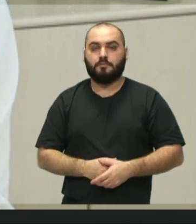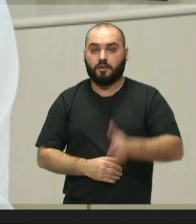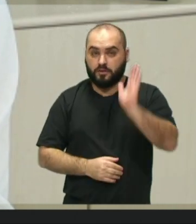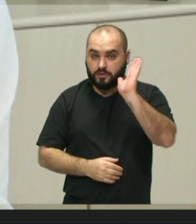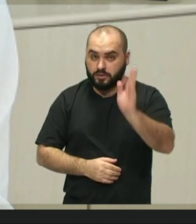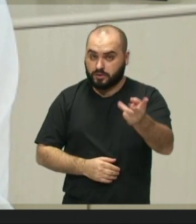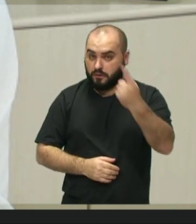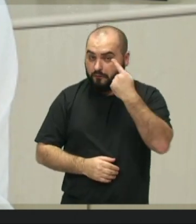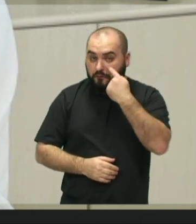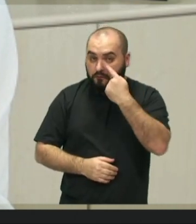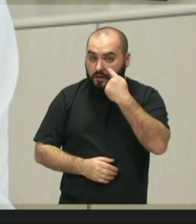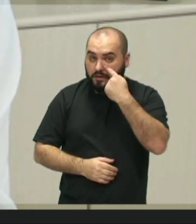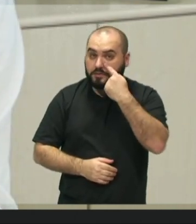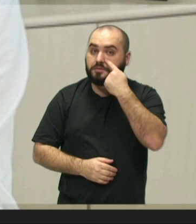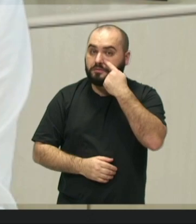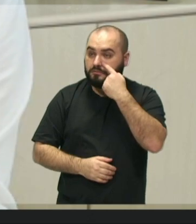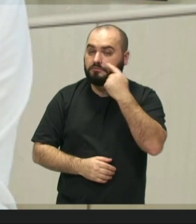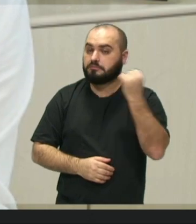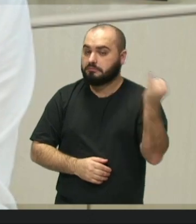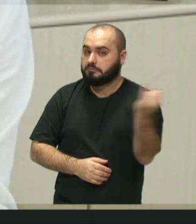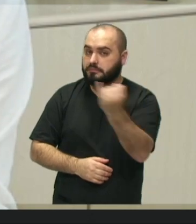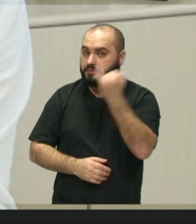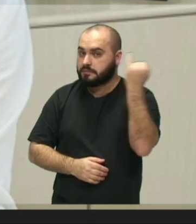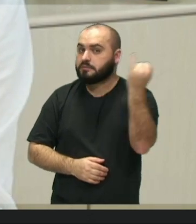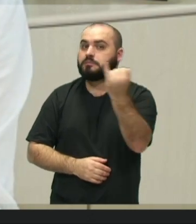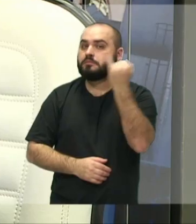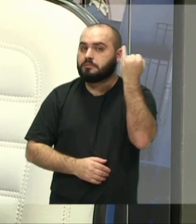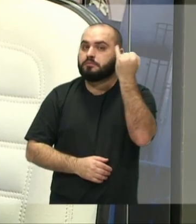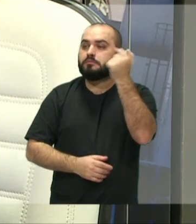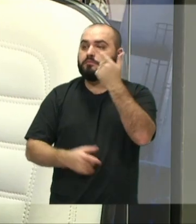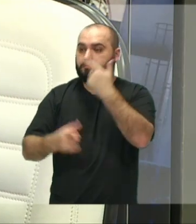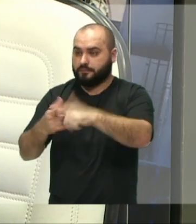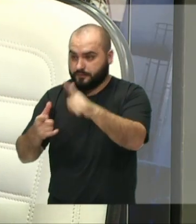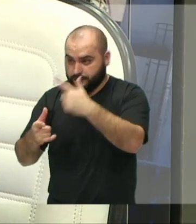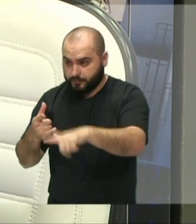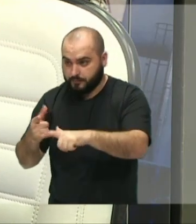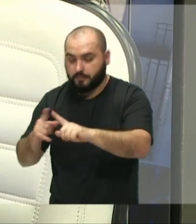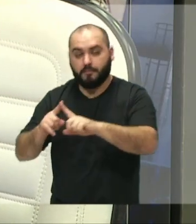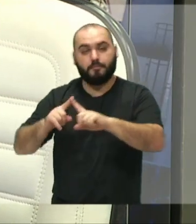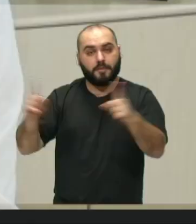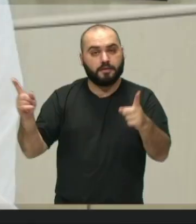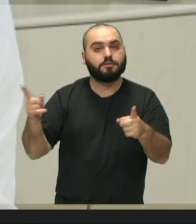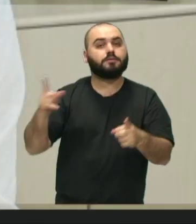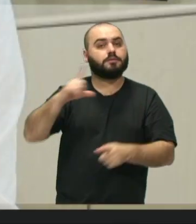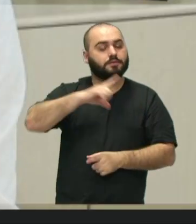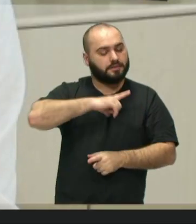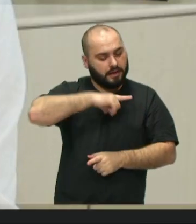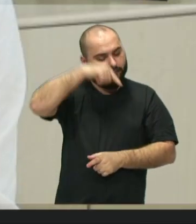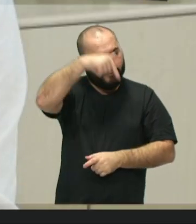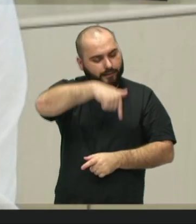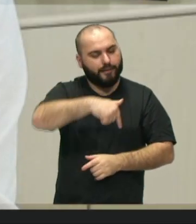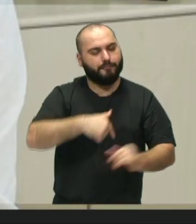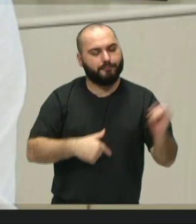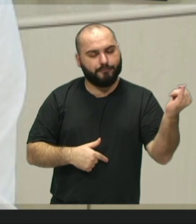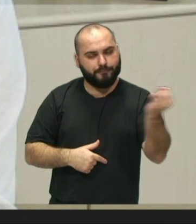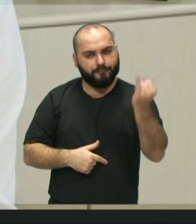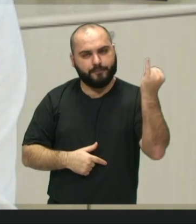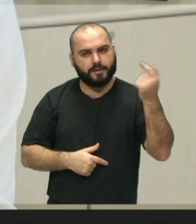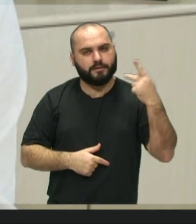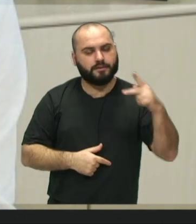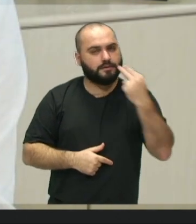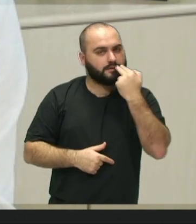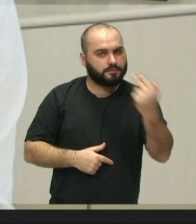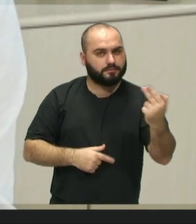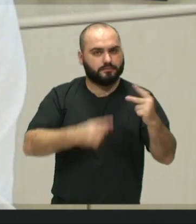da relevância, da mesma forma que é o tamanho do problema, da mesma forma a gente tem aqui a relevância desse, que eu reputo o